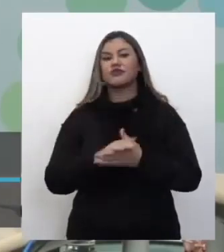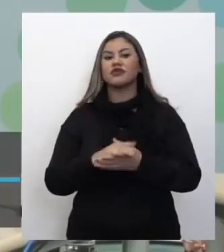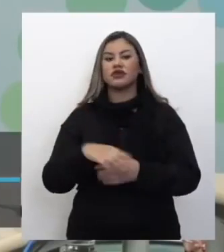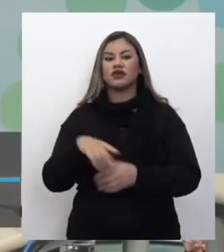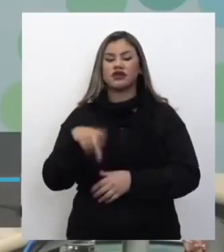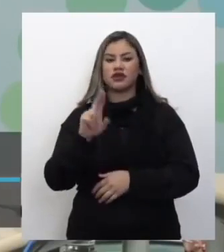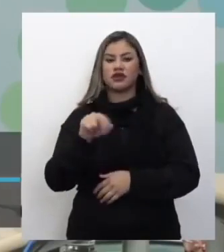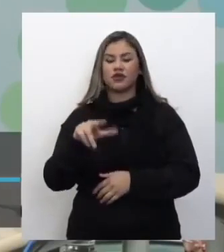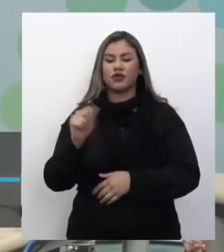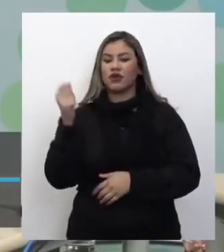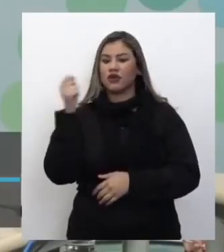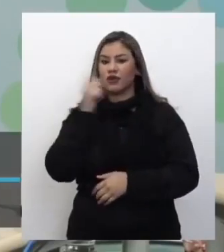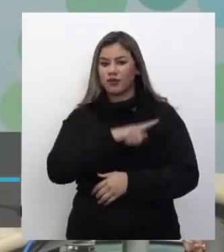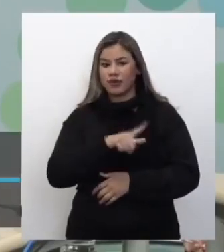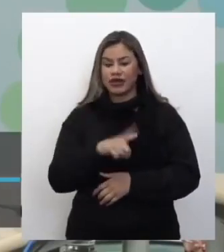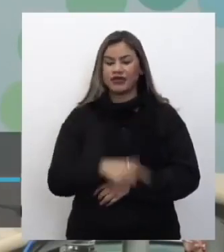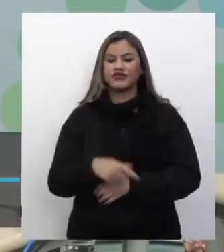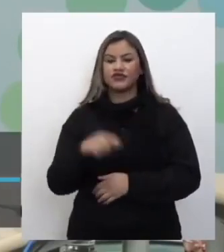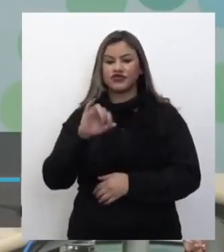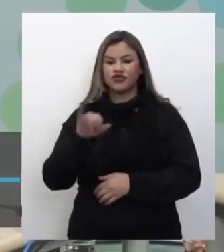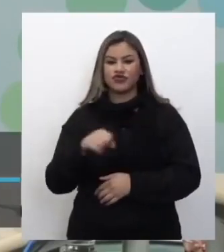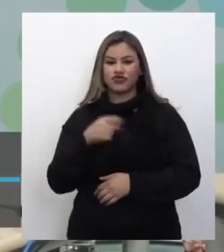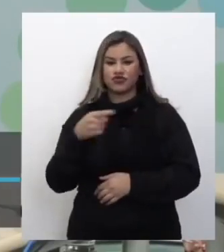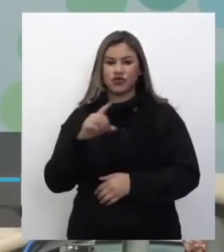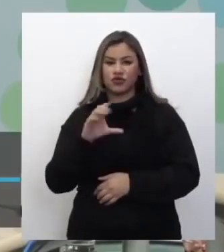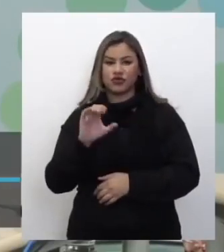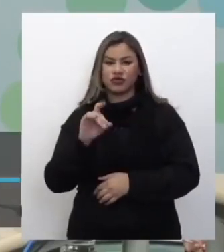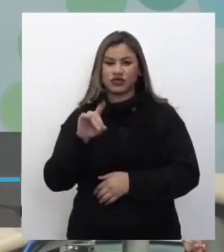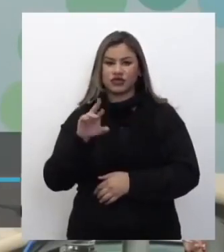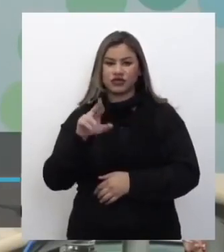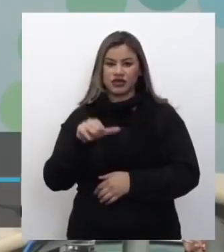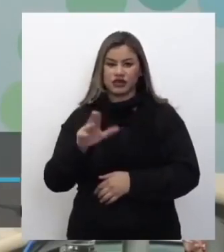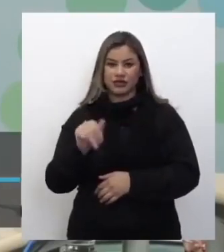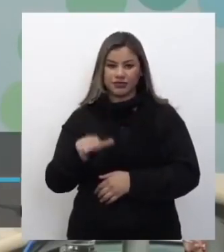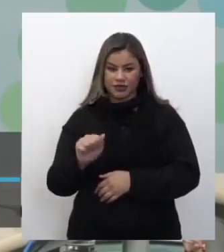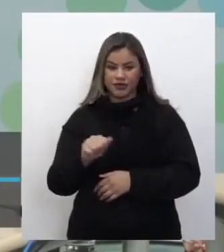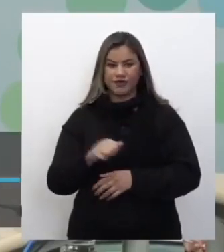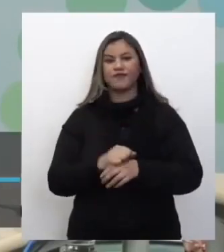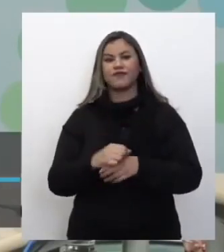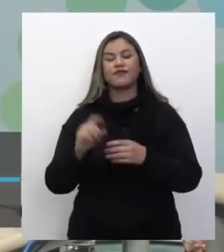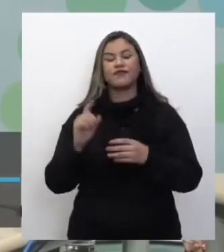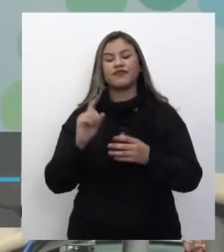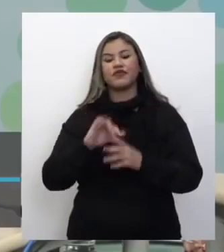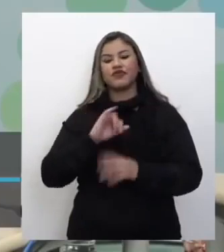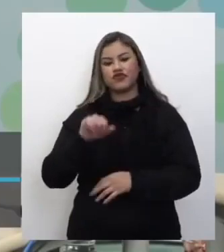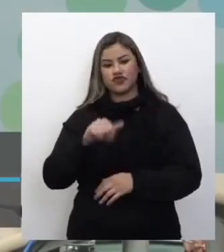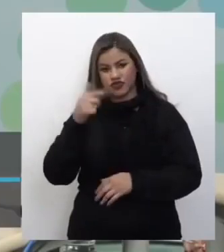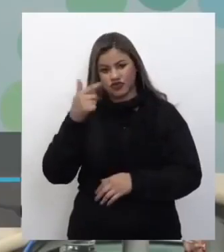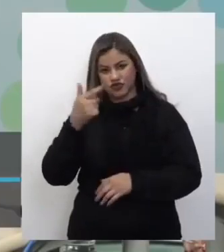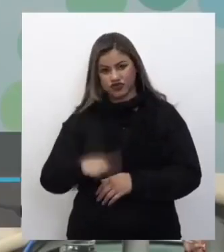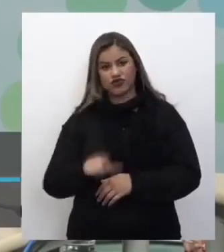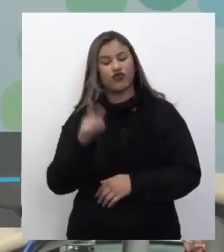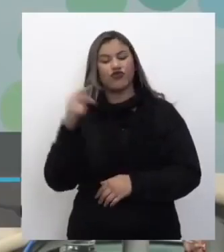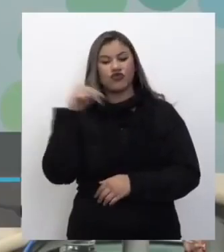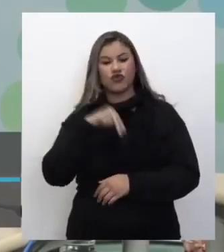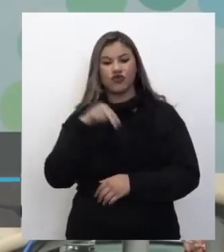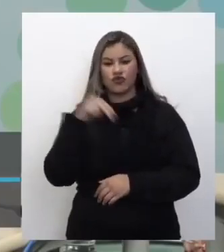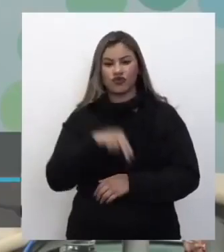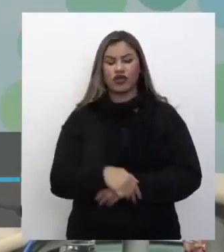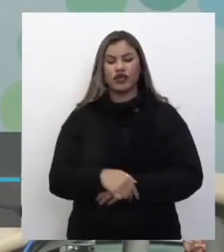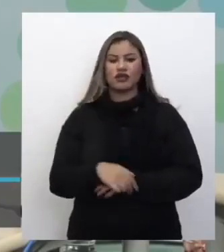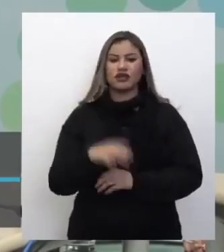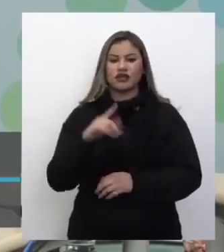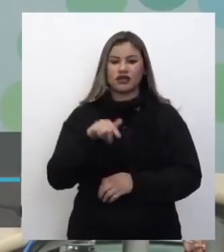a comédia. O João Vitor, o circo. A Júlia Garcia, a novela. A Graziela, o